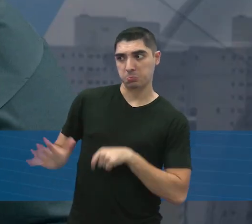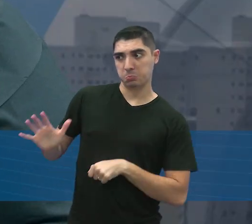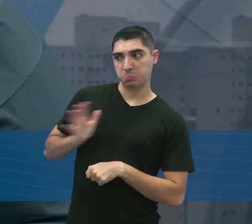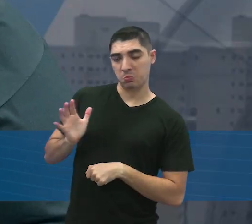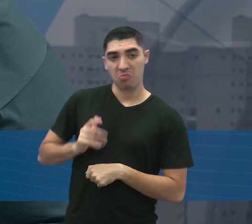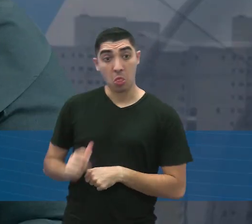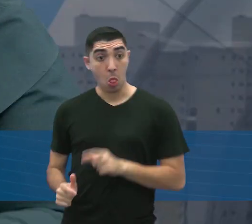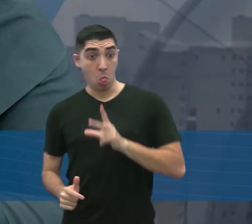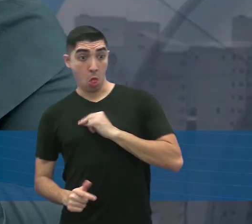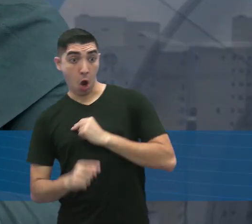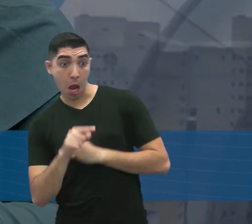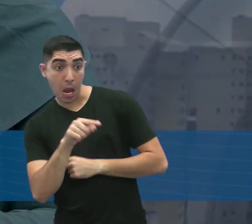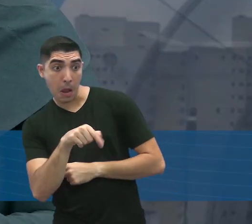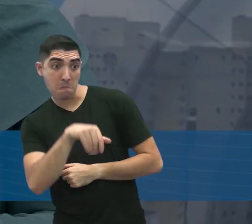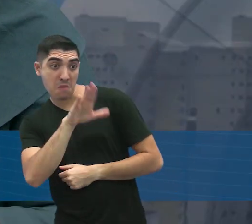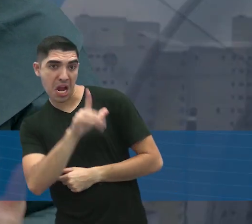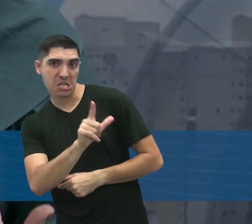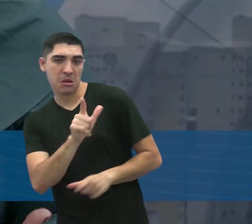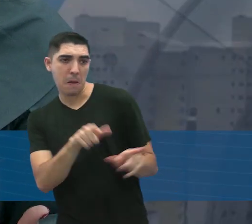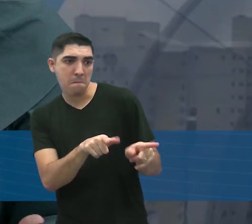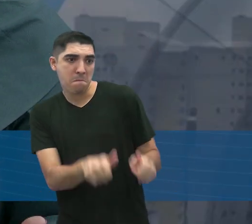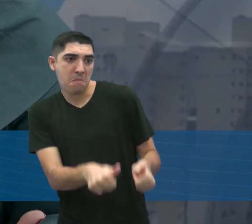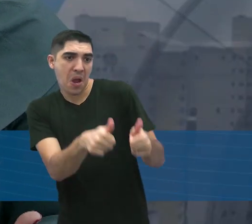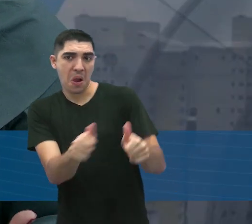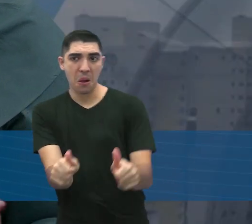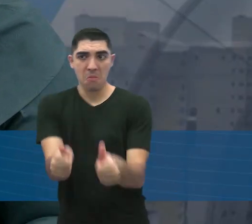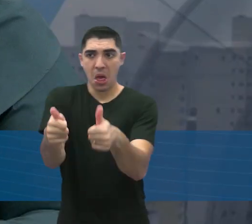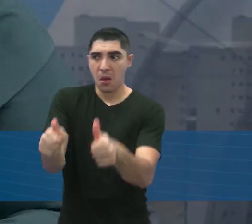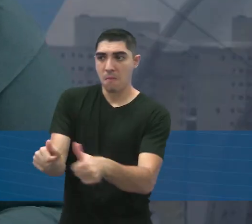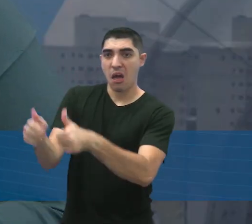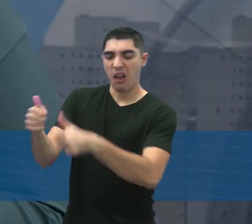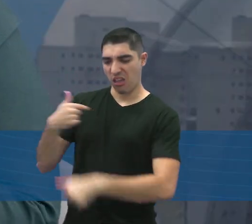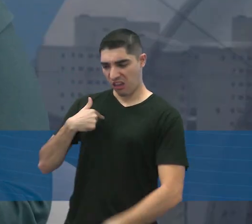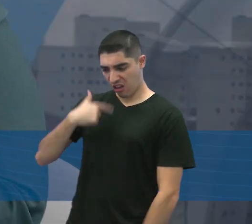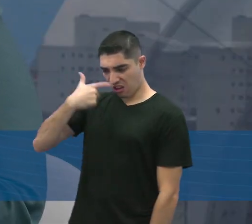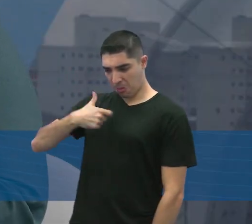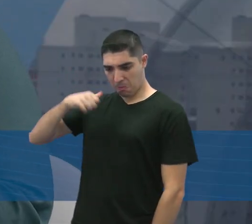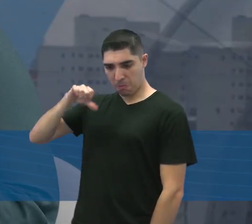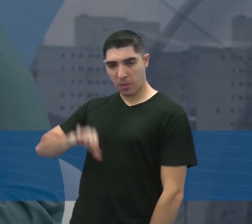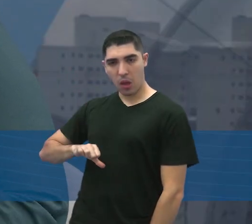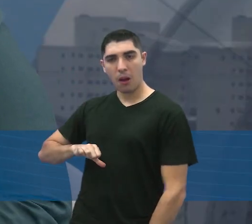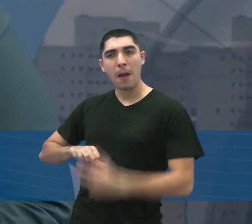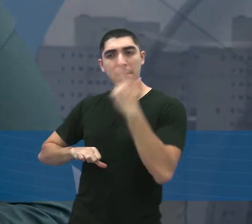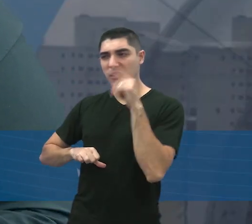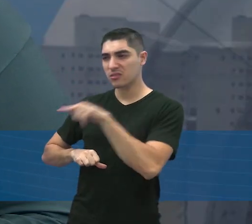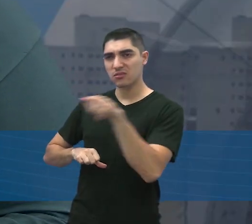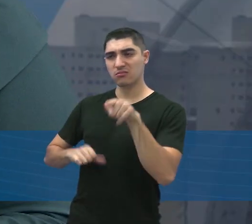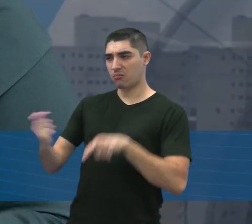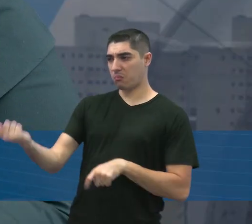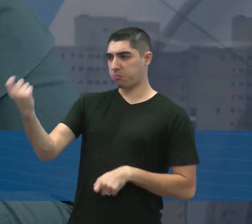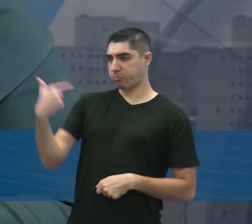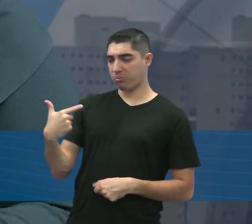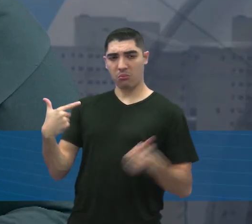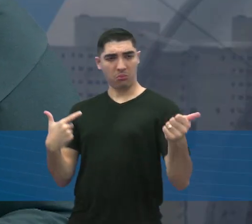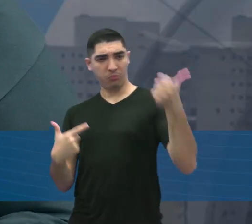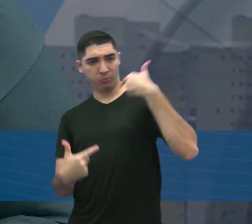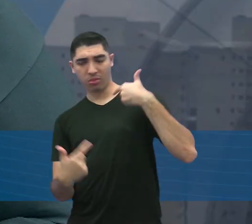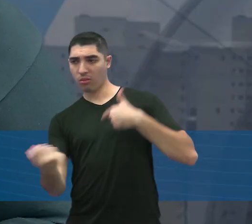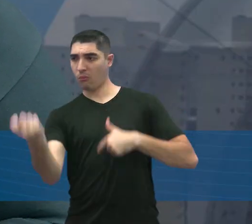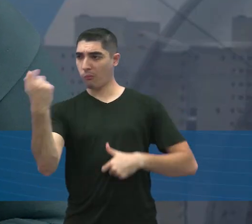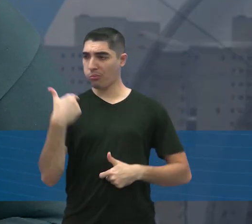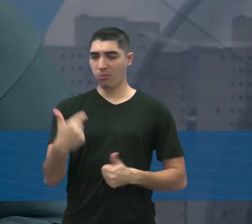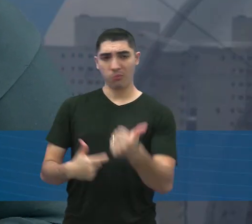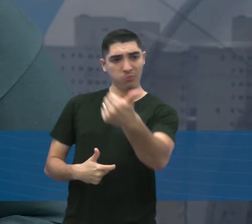das redes sociais são sempre melhores do que os nossos, né? Parece que a grama está sempre mais verde. Então eu penso que essa